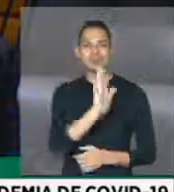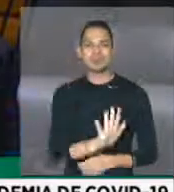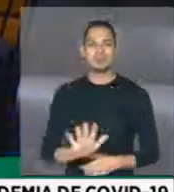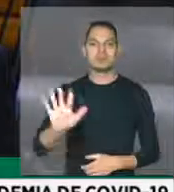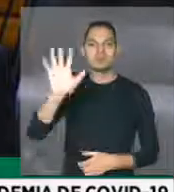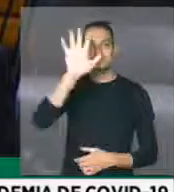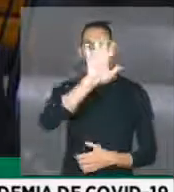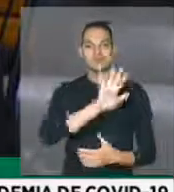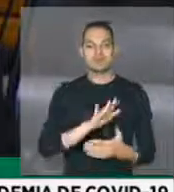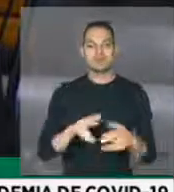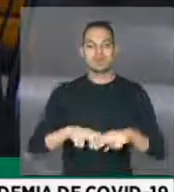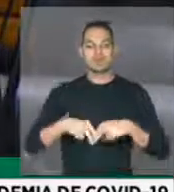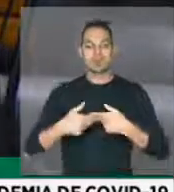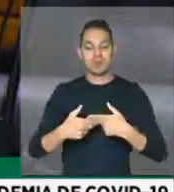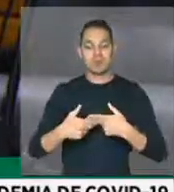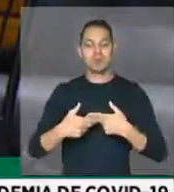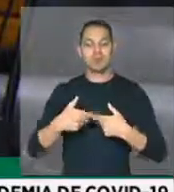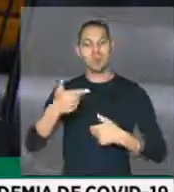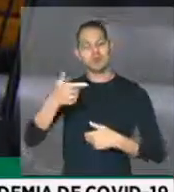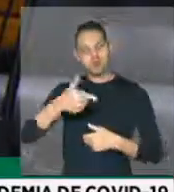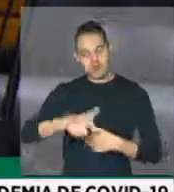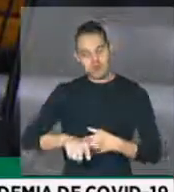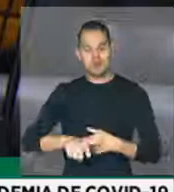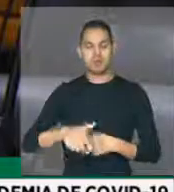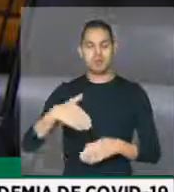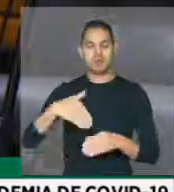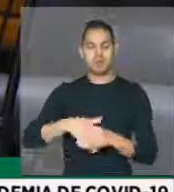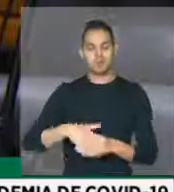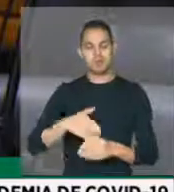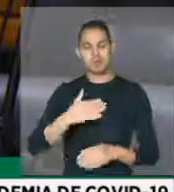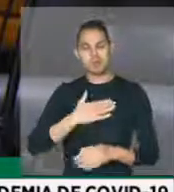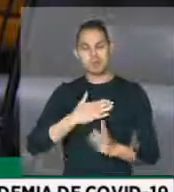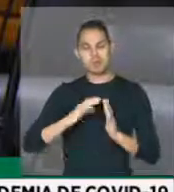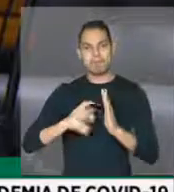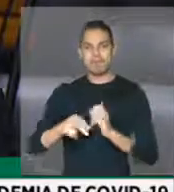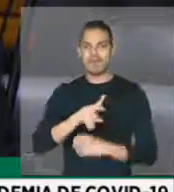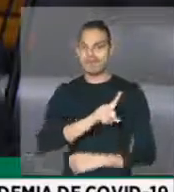Então, por isso, mais uma vez, a orientação do Novo é não, presidente. Só um minutinho, Obrigado. Peraí.